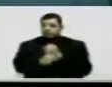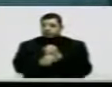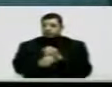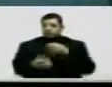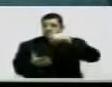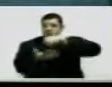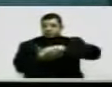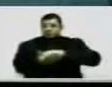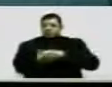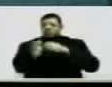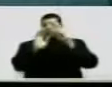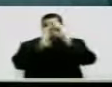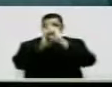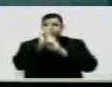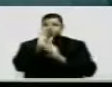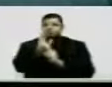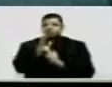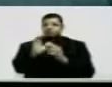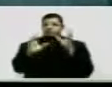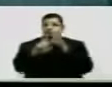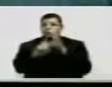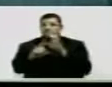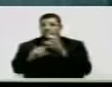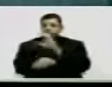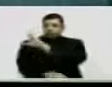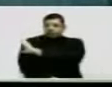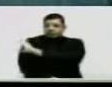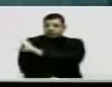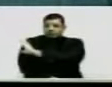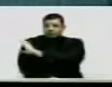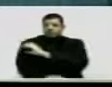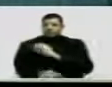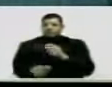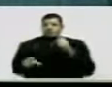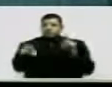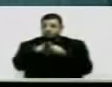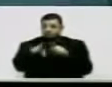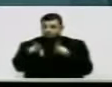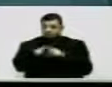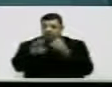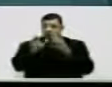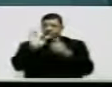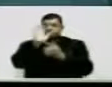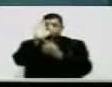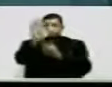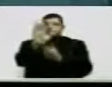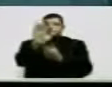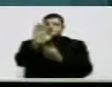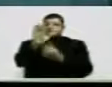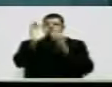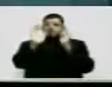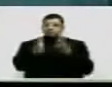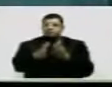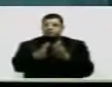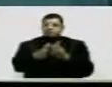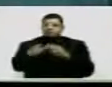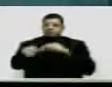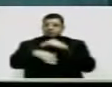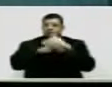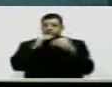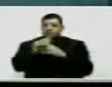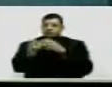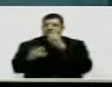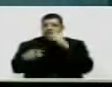orçamentário e à garantia de recursos financeiros cabe à Comissão de Economia e Finanças, que também apreciou e aprovou por